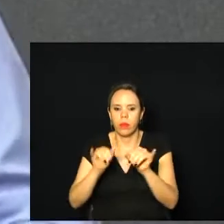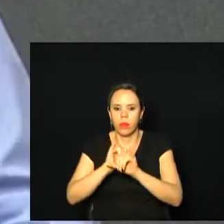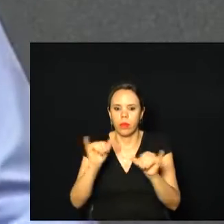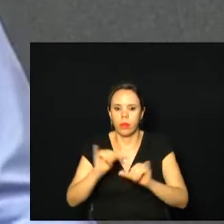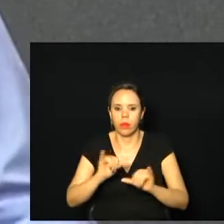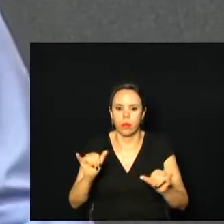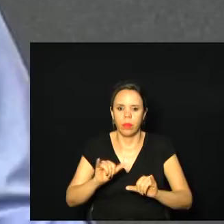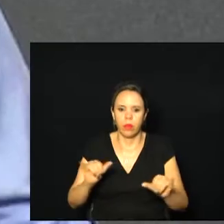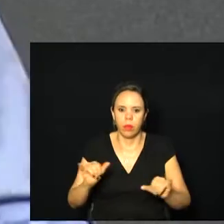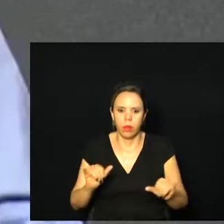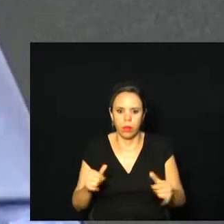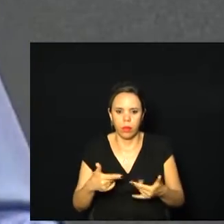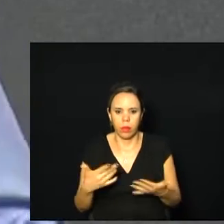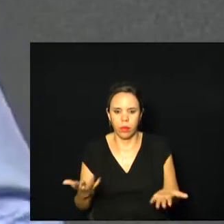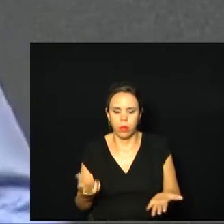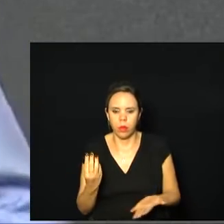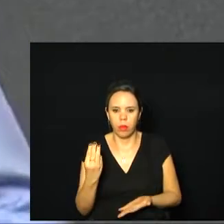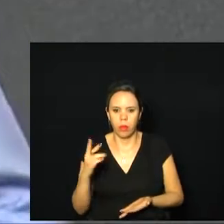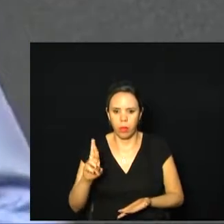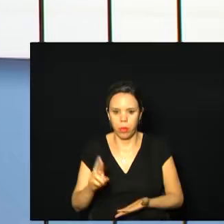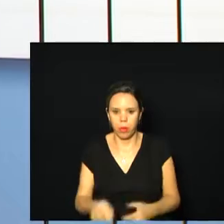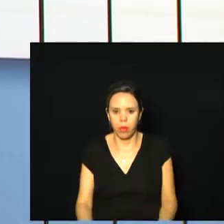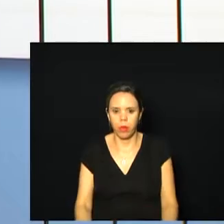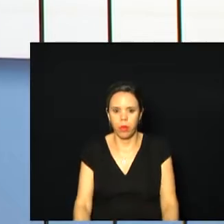divulgar essa campanha de 3 R's.